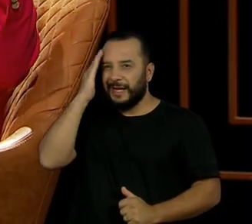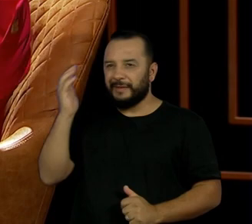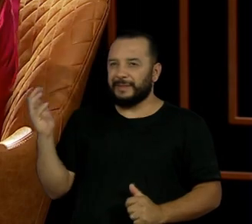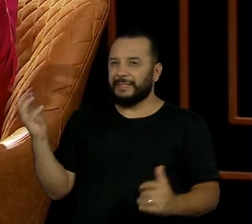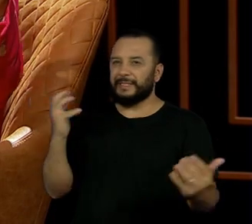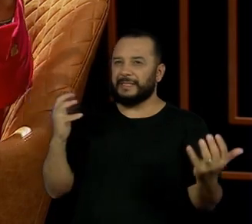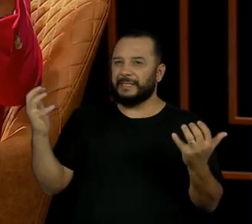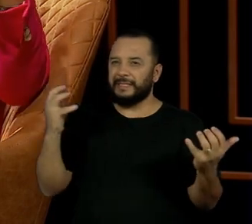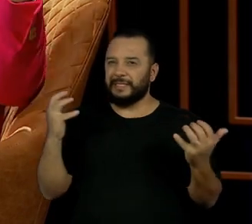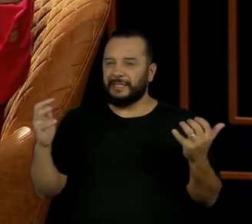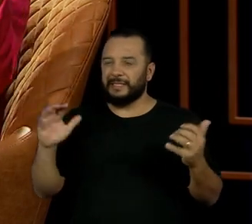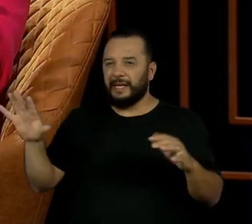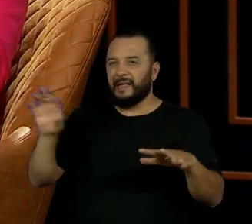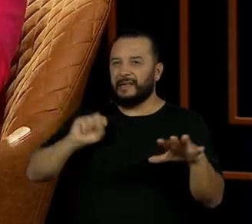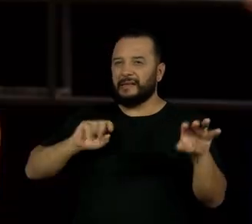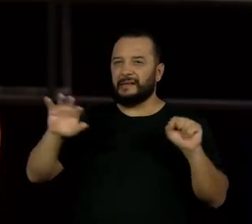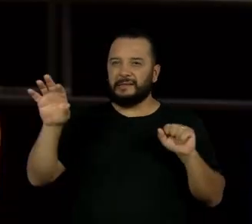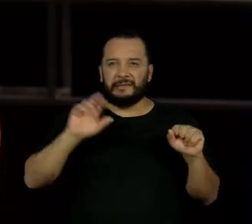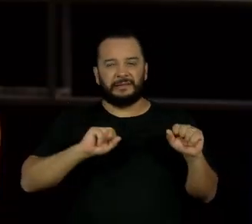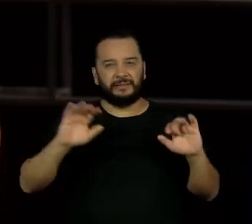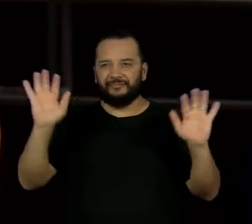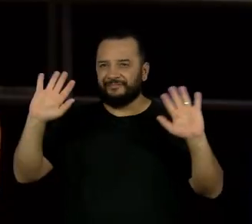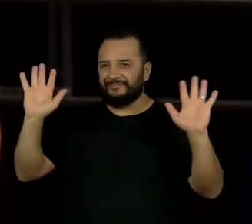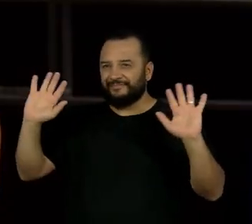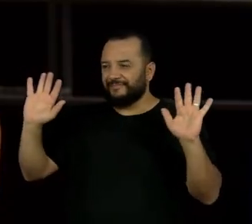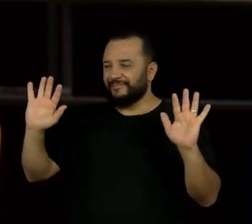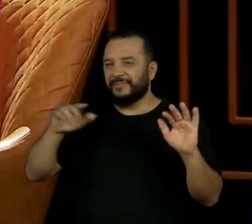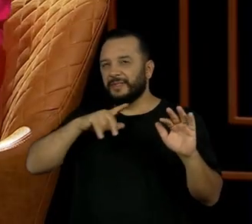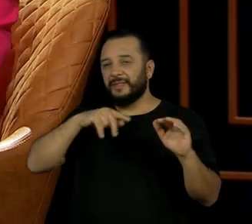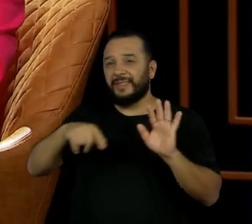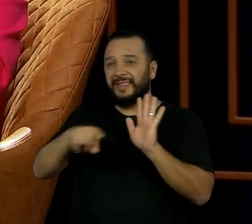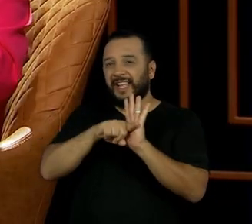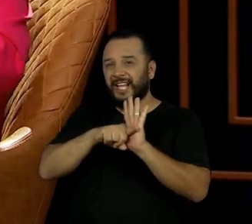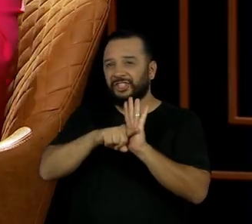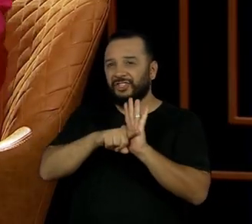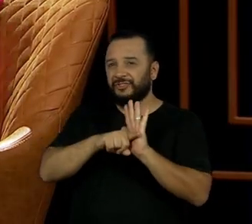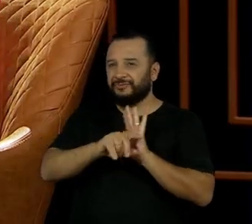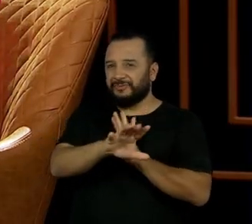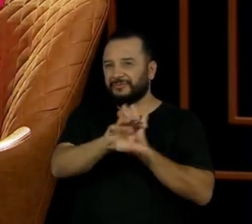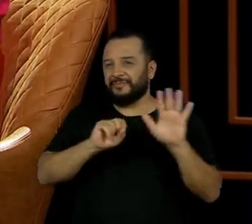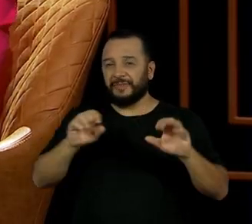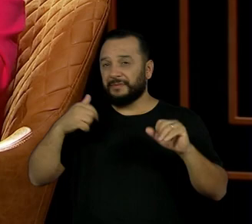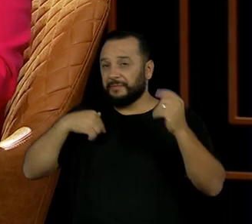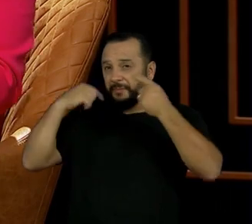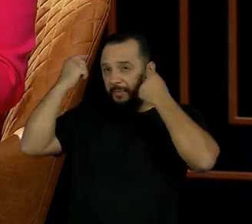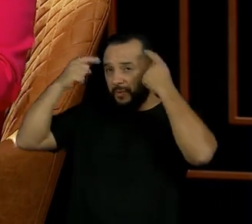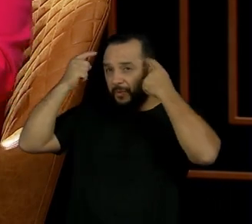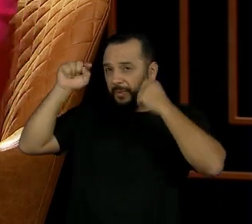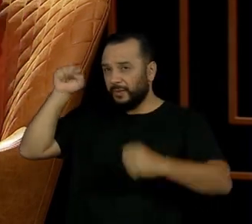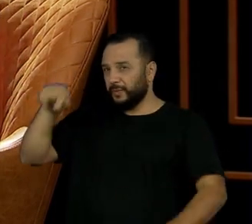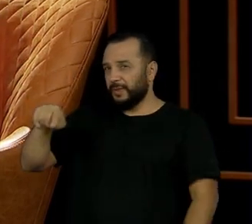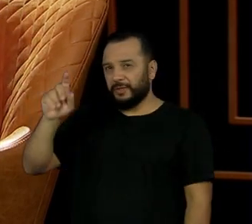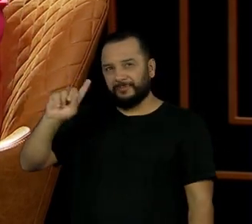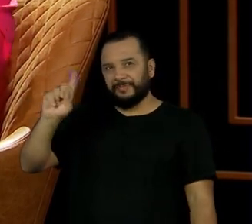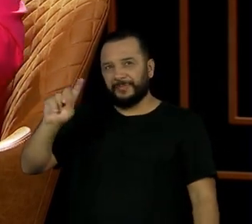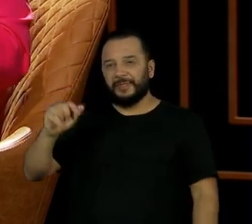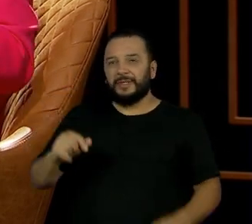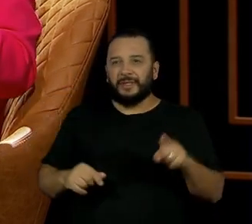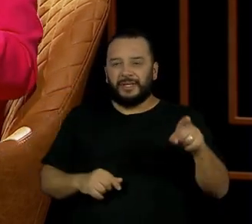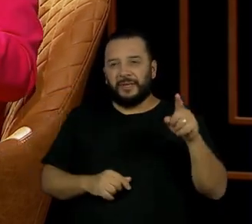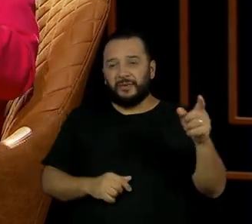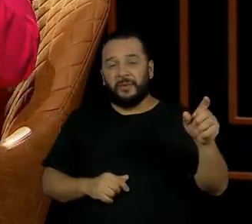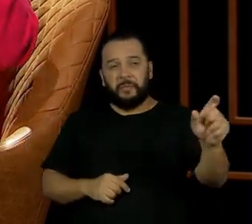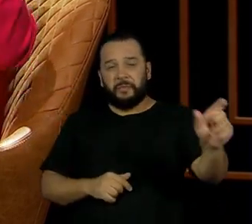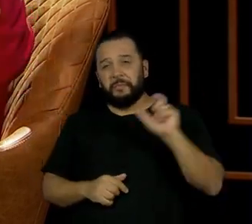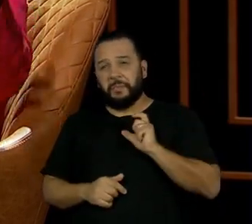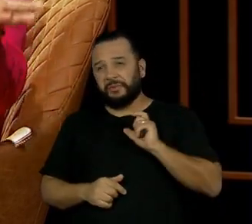Porque a vida é a vida né tá tudo acontecendo Então falo hoje não é o dia de eu me preocupar com isso de eu ouvir isso